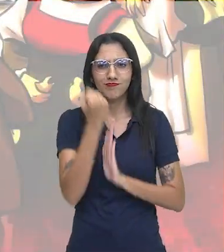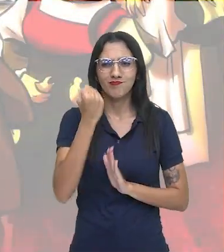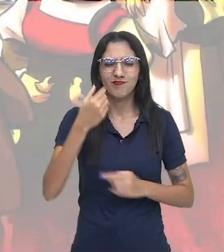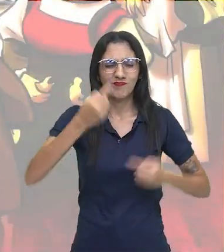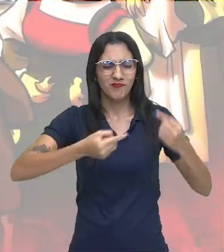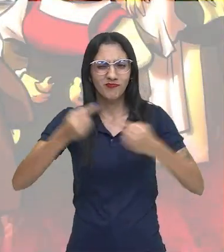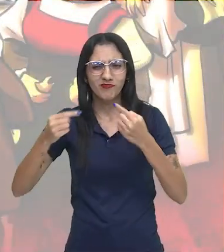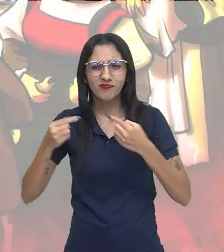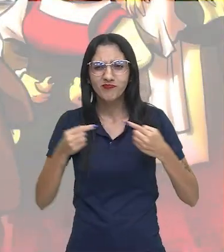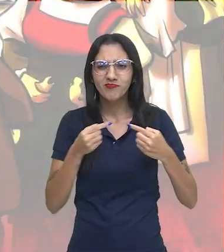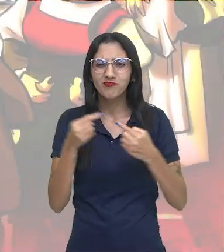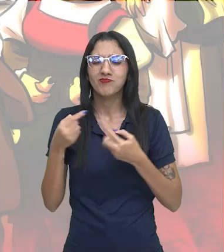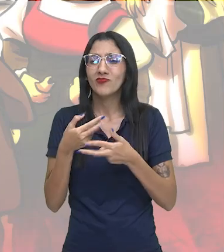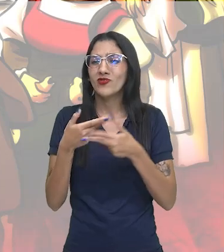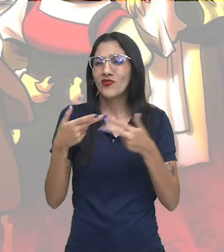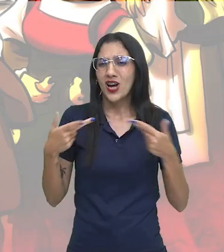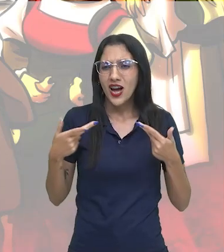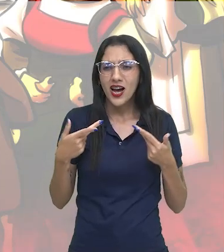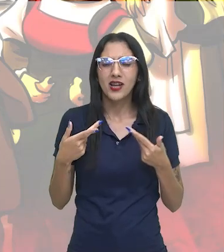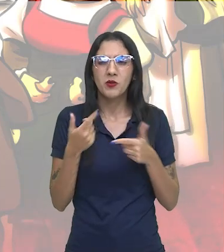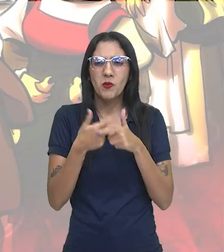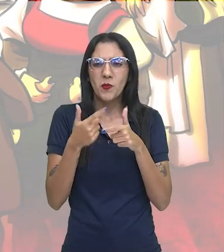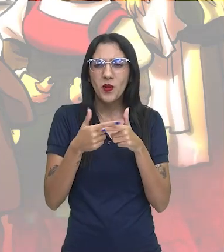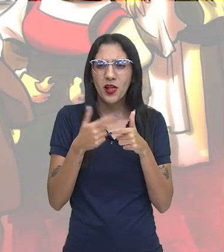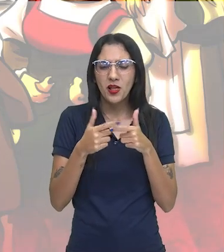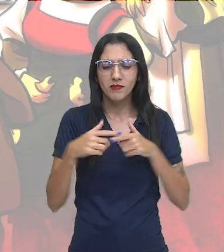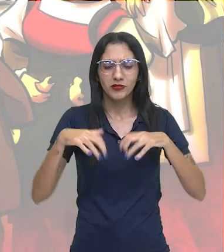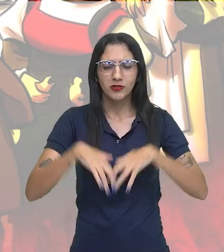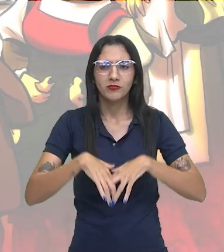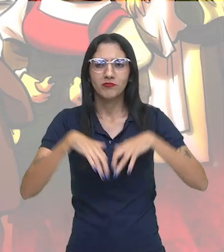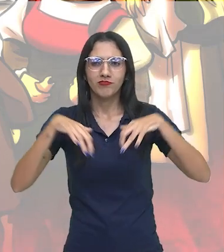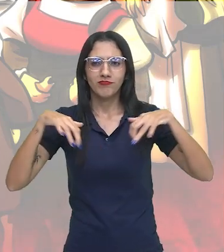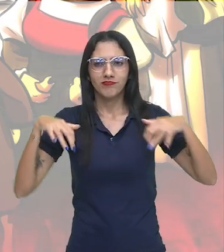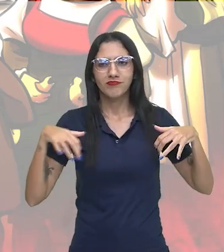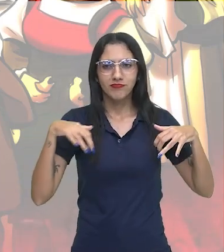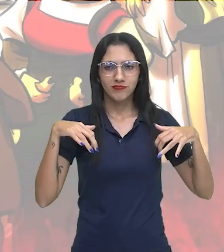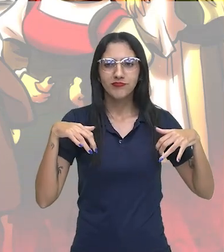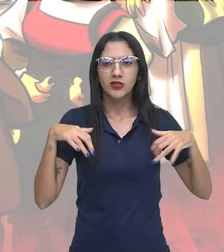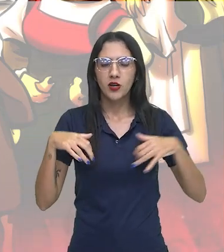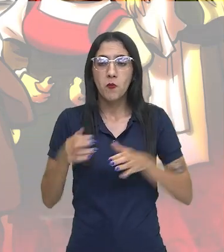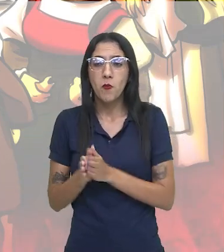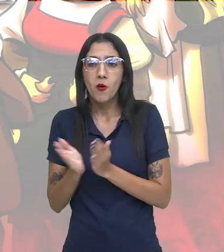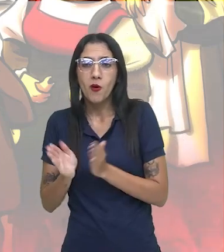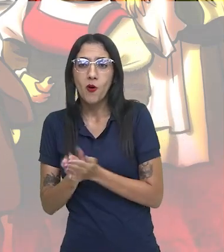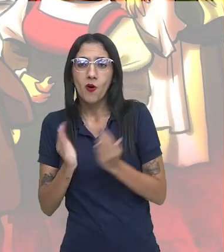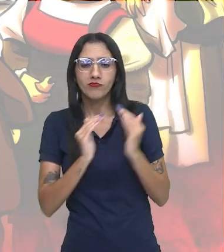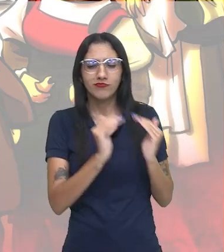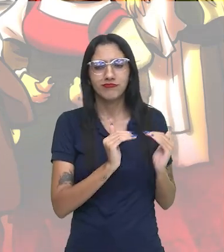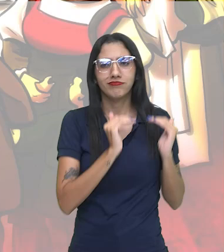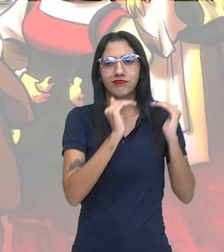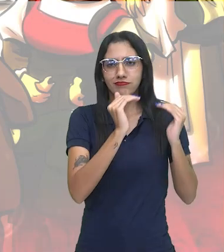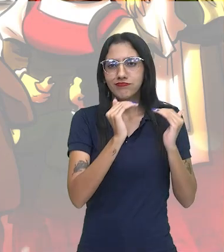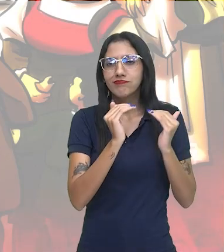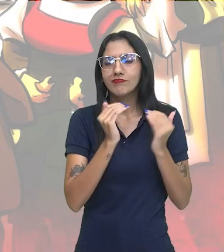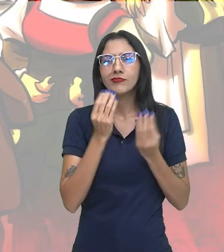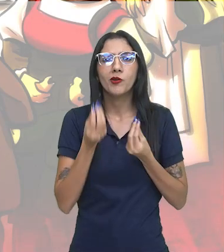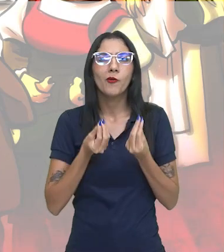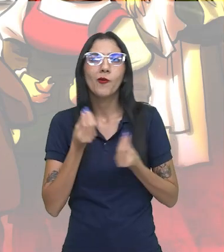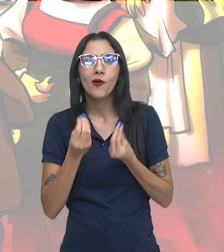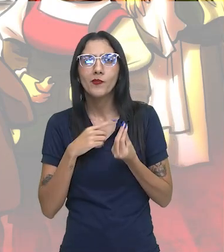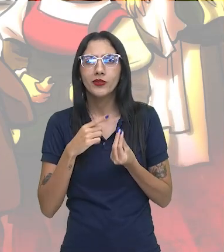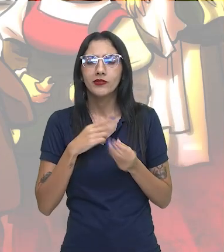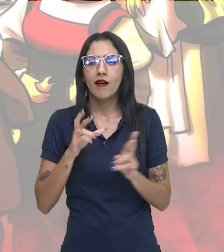conflitos, abismo social que separava senhores feudais de servos, dado pela relação de suzerania